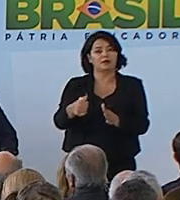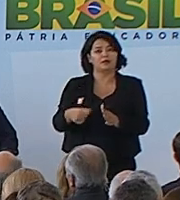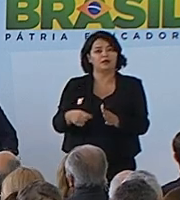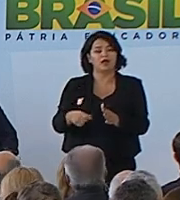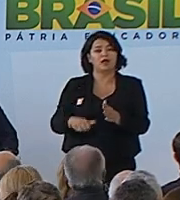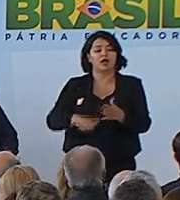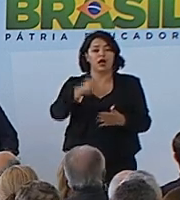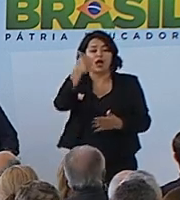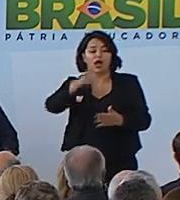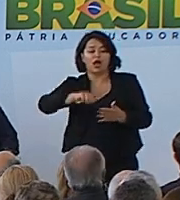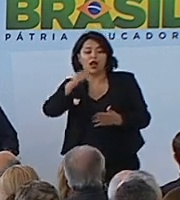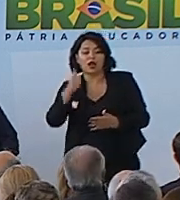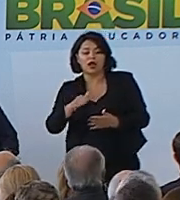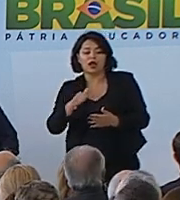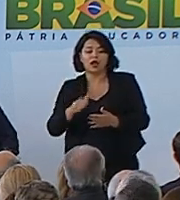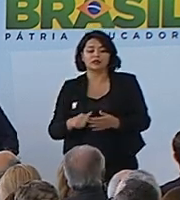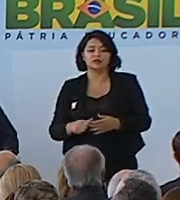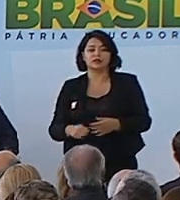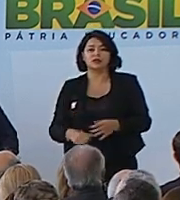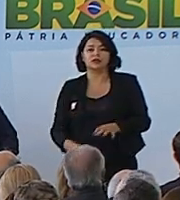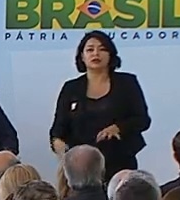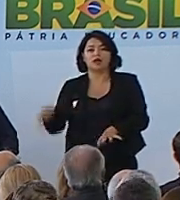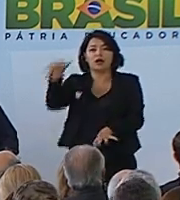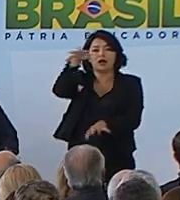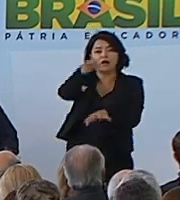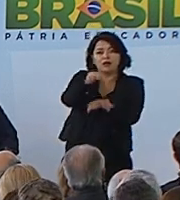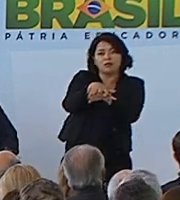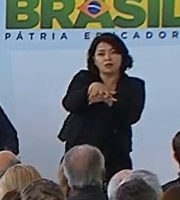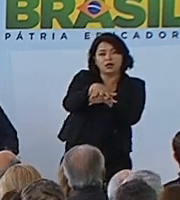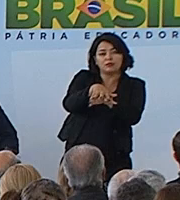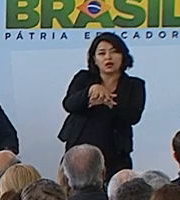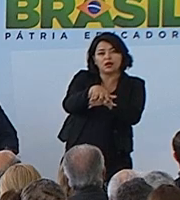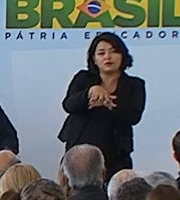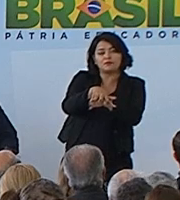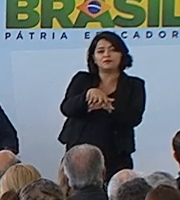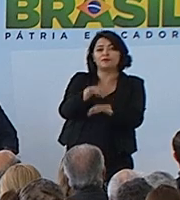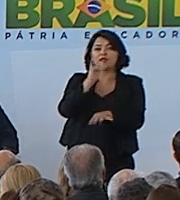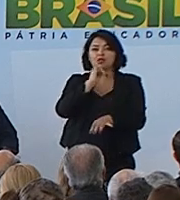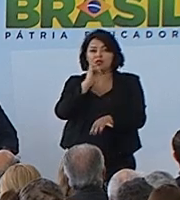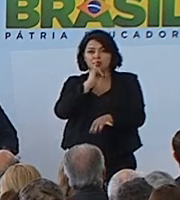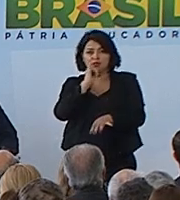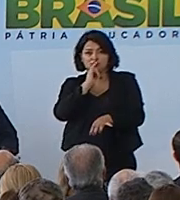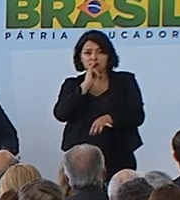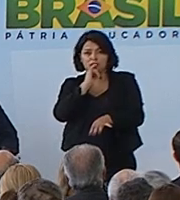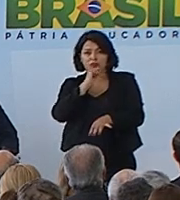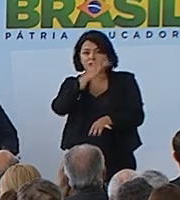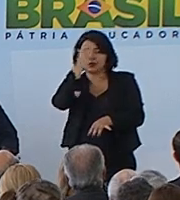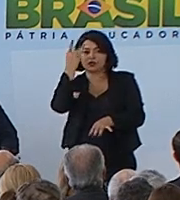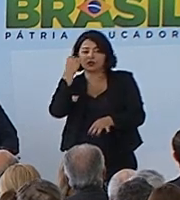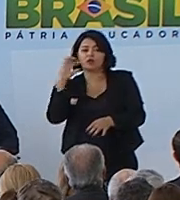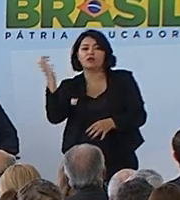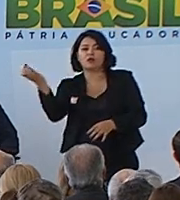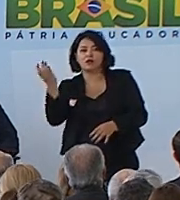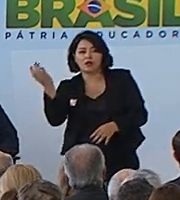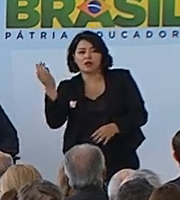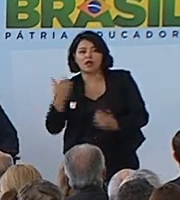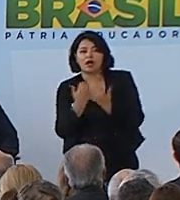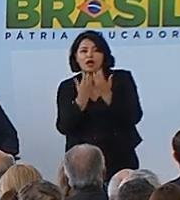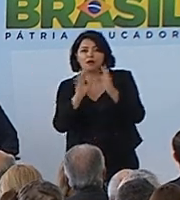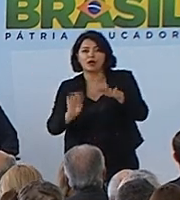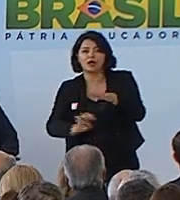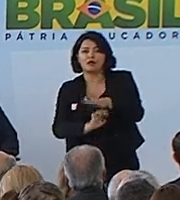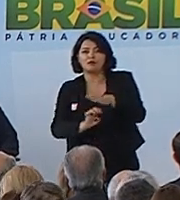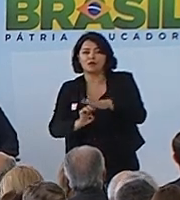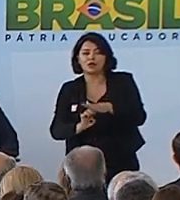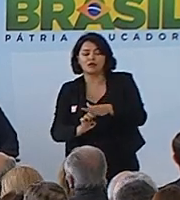análise da viabilidade quer dizer o usuário perguntou pro sistema posso ter estas atividades nesse local quando ele falou